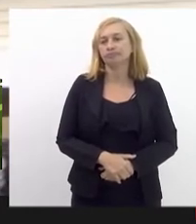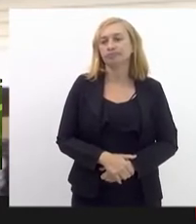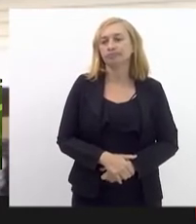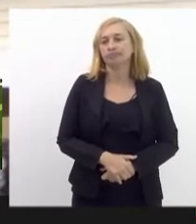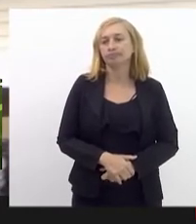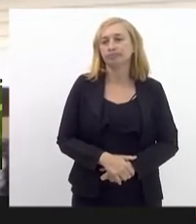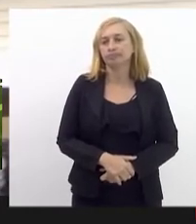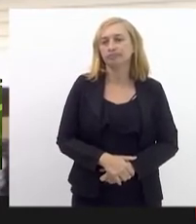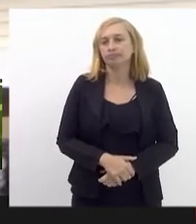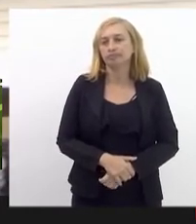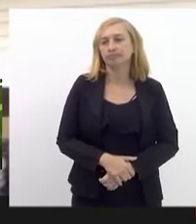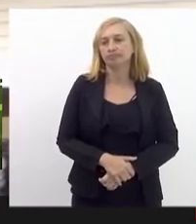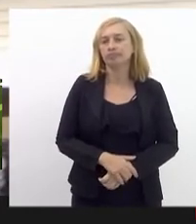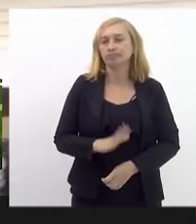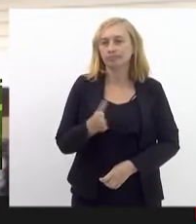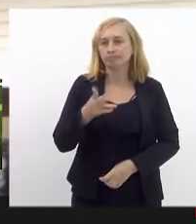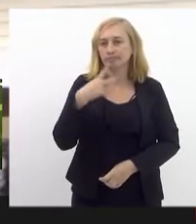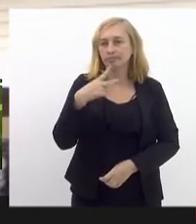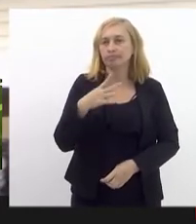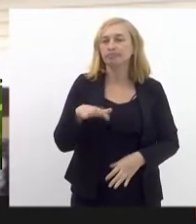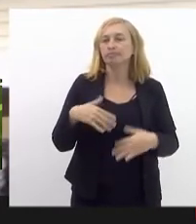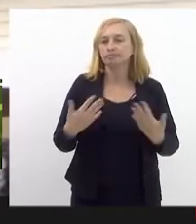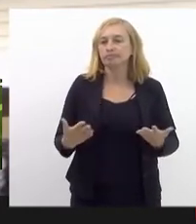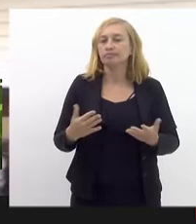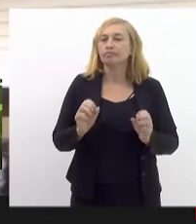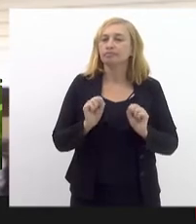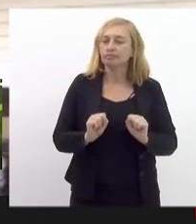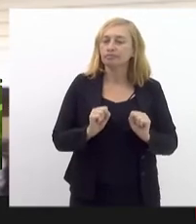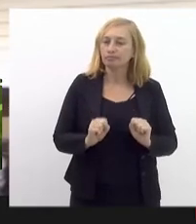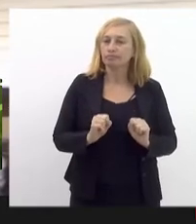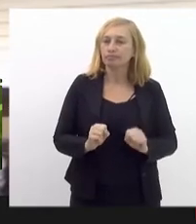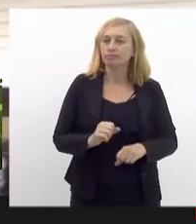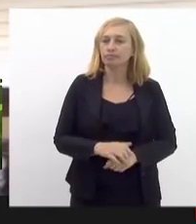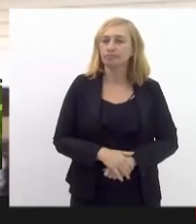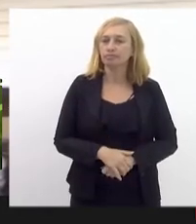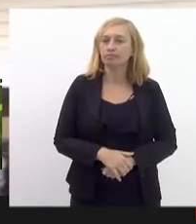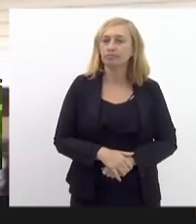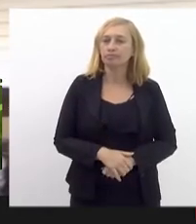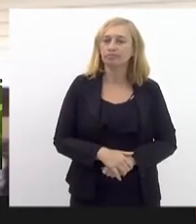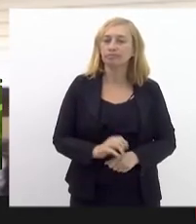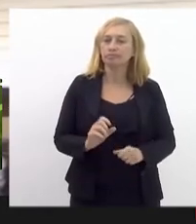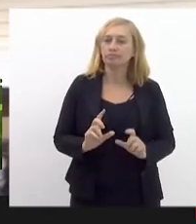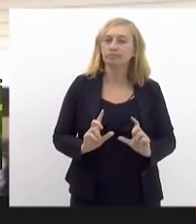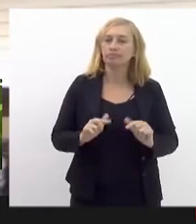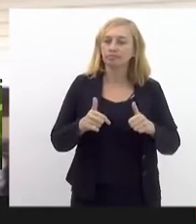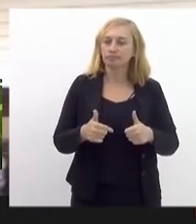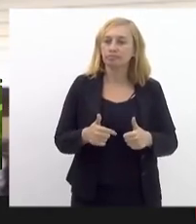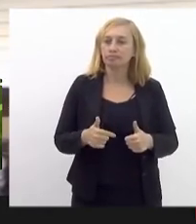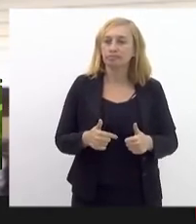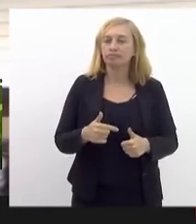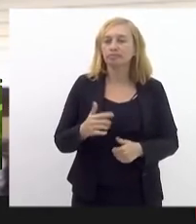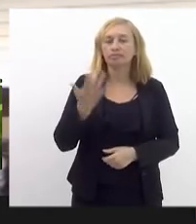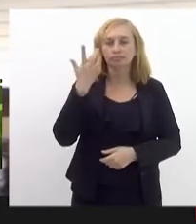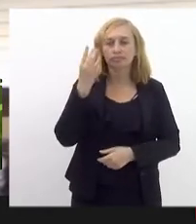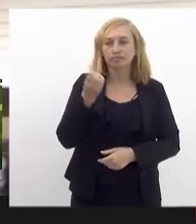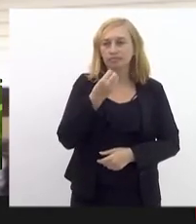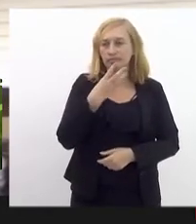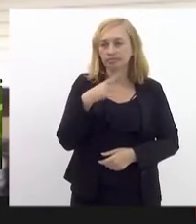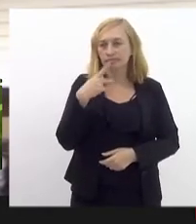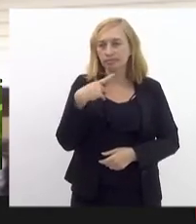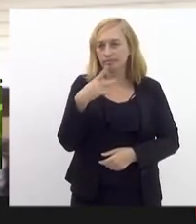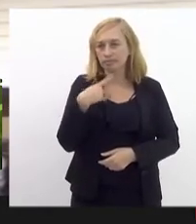que o Deus já colocou, né? Então, poder eternizar essas ações, né? Então, acho muito bem colocada a